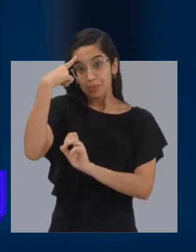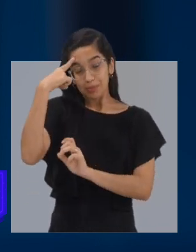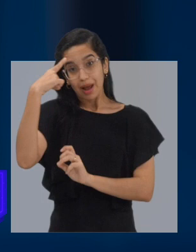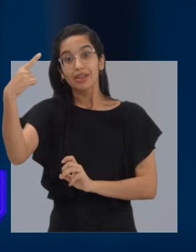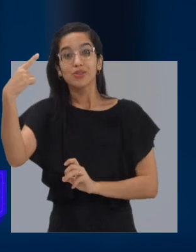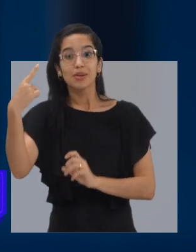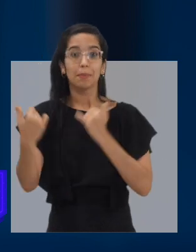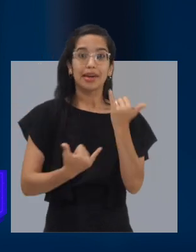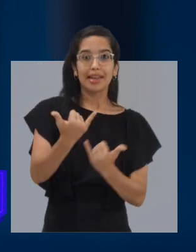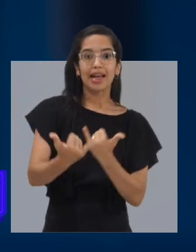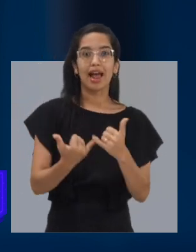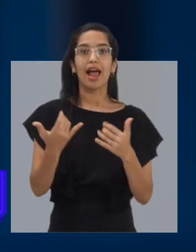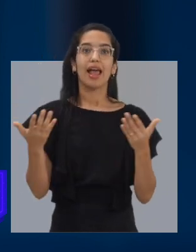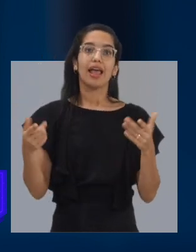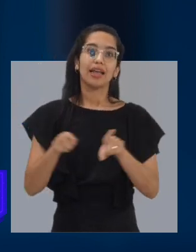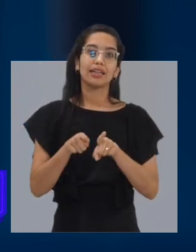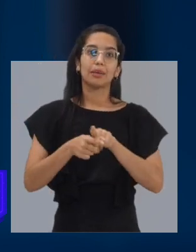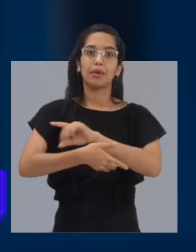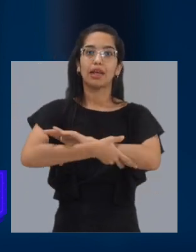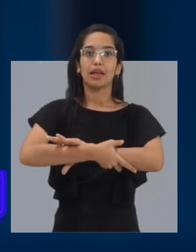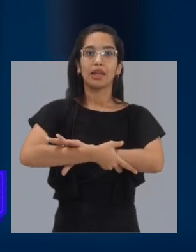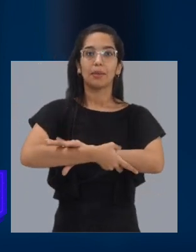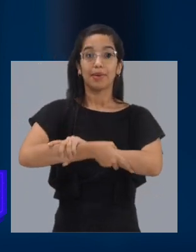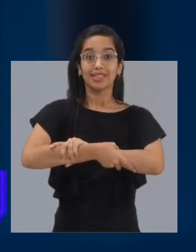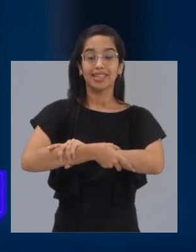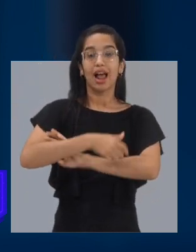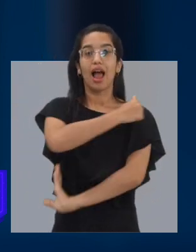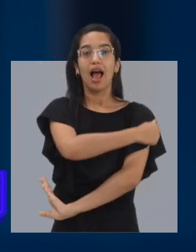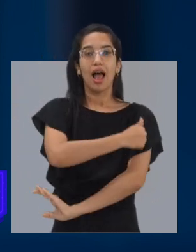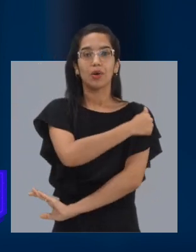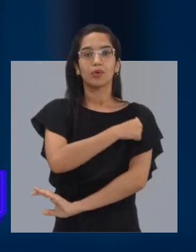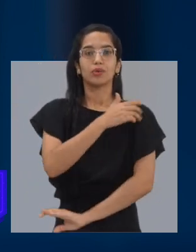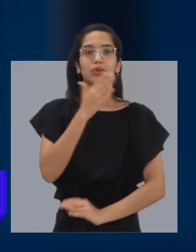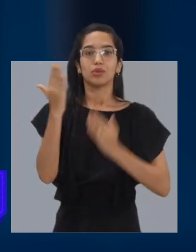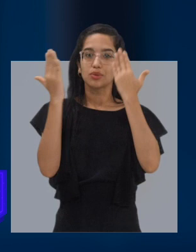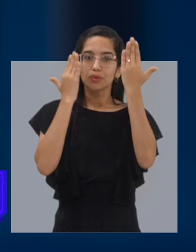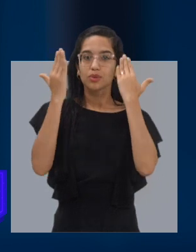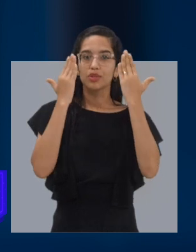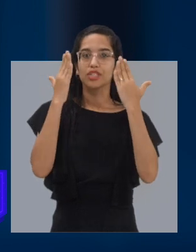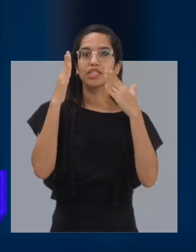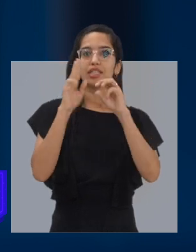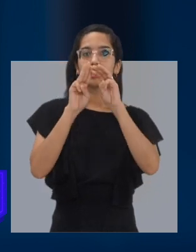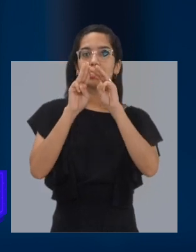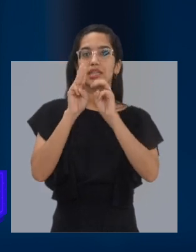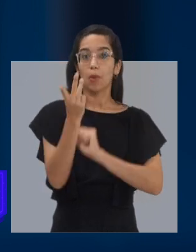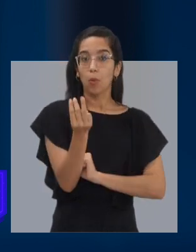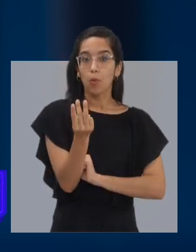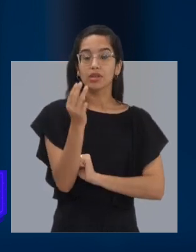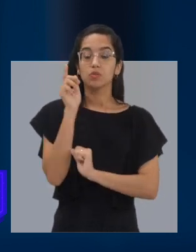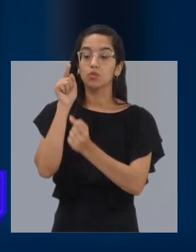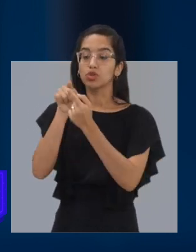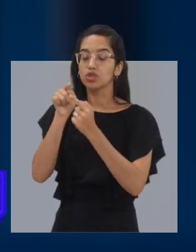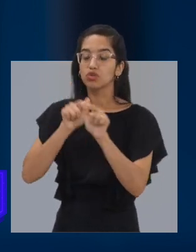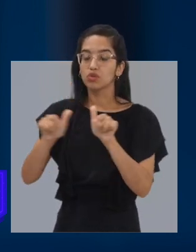os residentes de psicologia da UESP para fazer um trabalho mais específico com elas. No